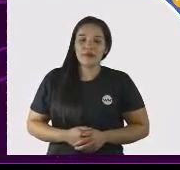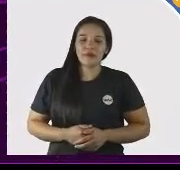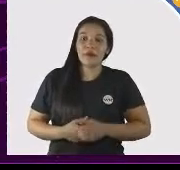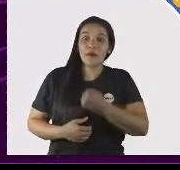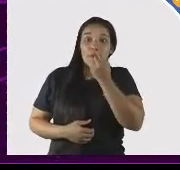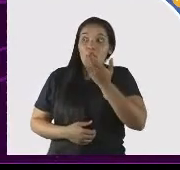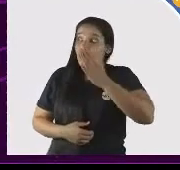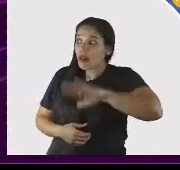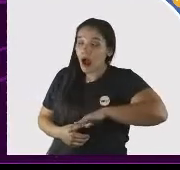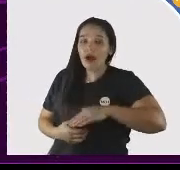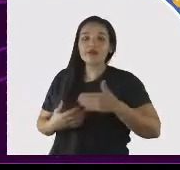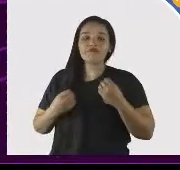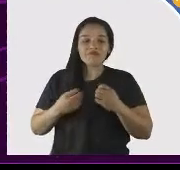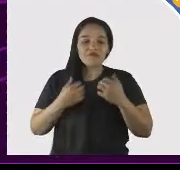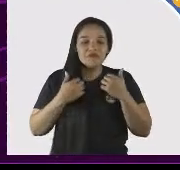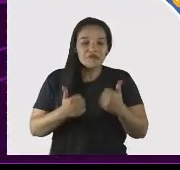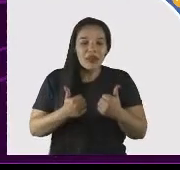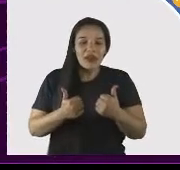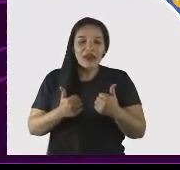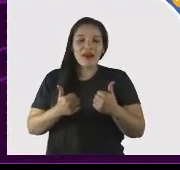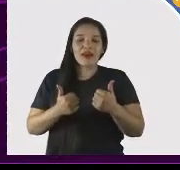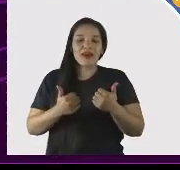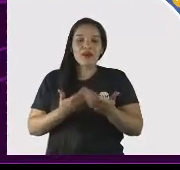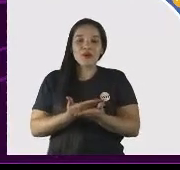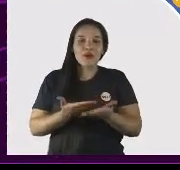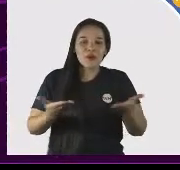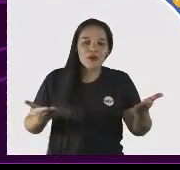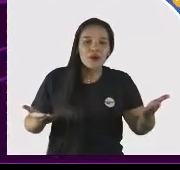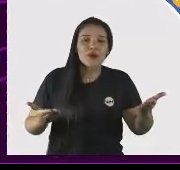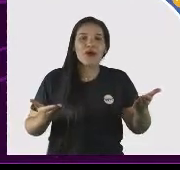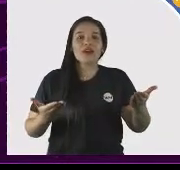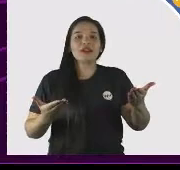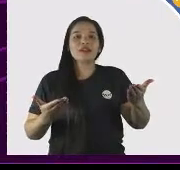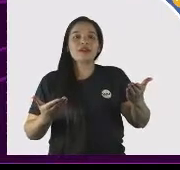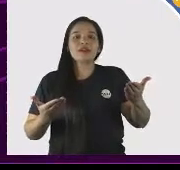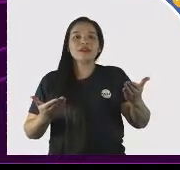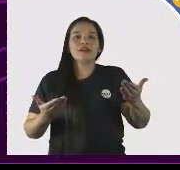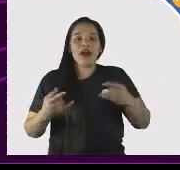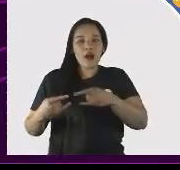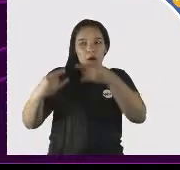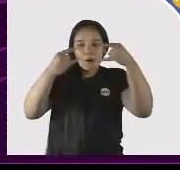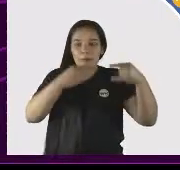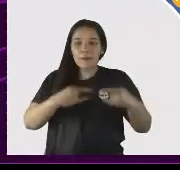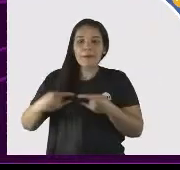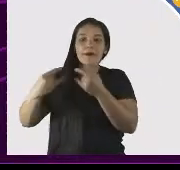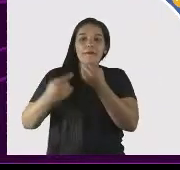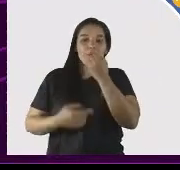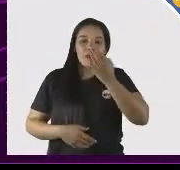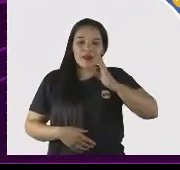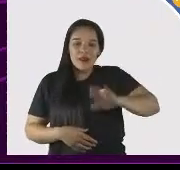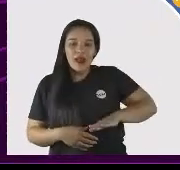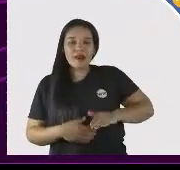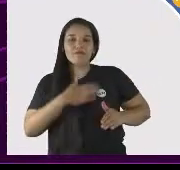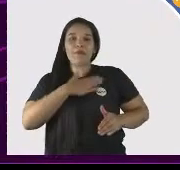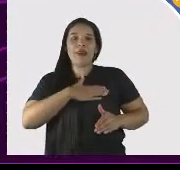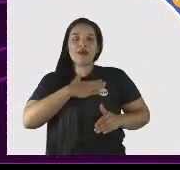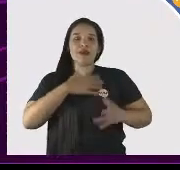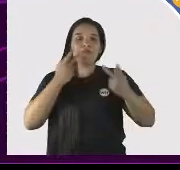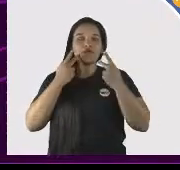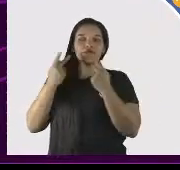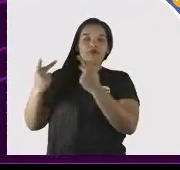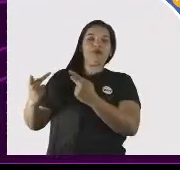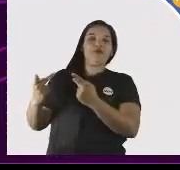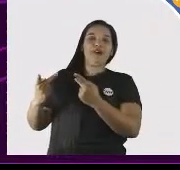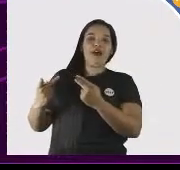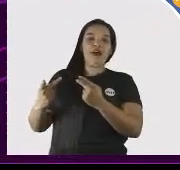Boa tarde é você todos os amigos automotivo Disney Boa Tarde Valter é um prazer participar aqui do evento é de suma